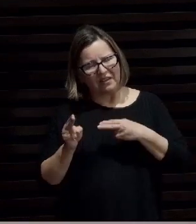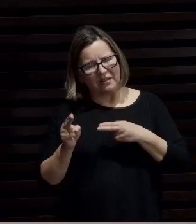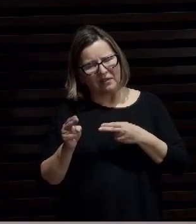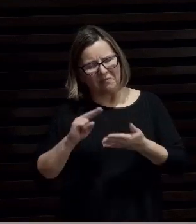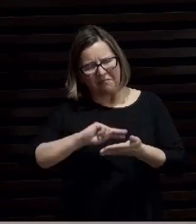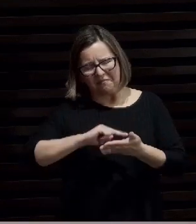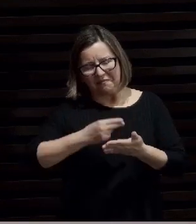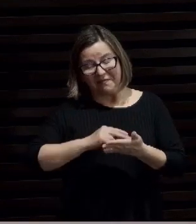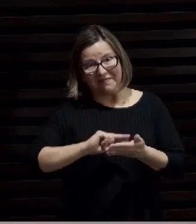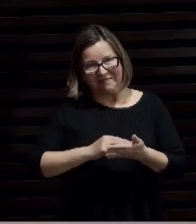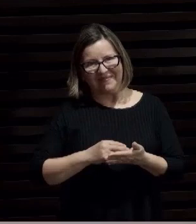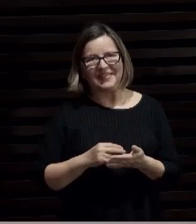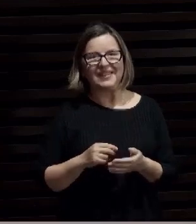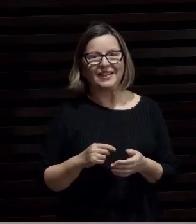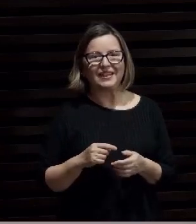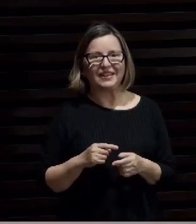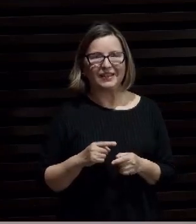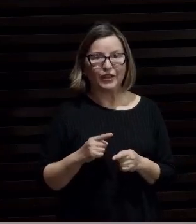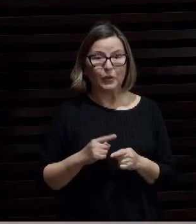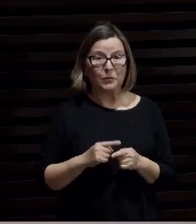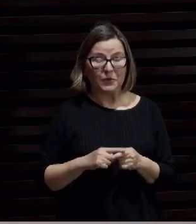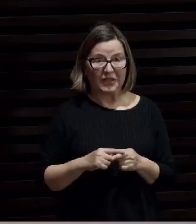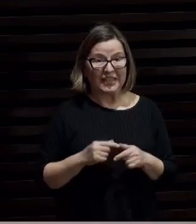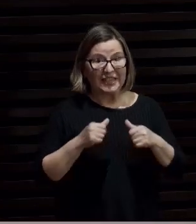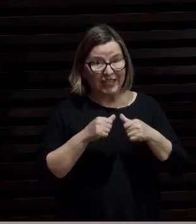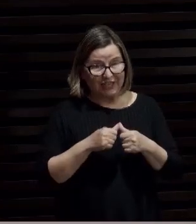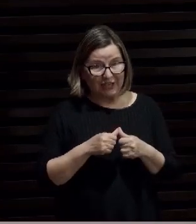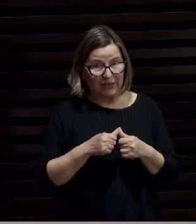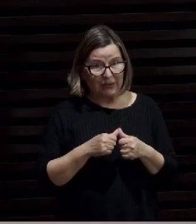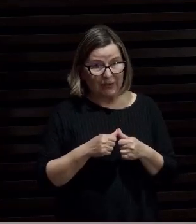Porque disso aqui depende a vida de todos vocês.